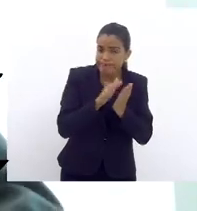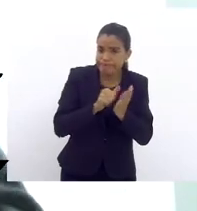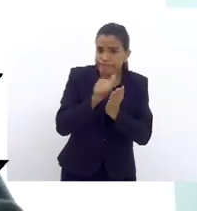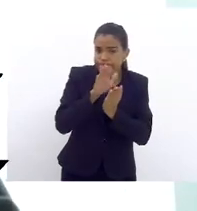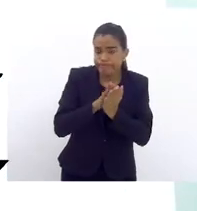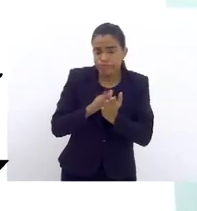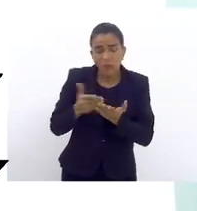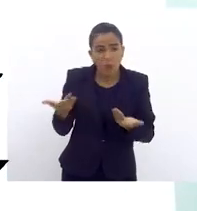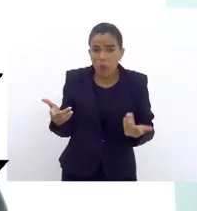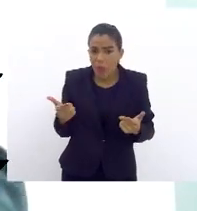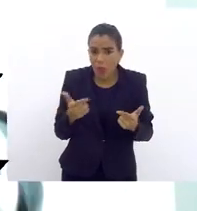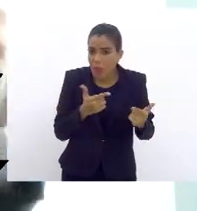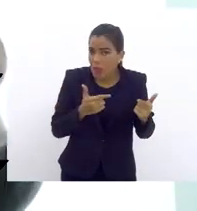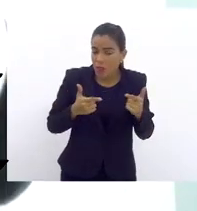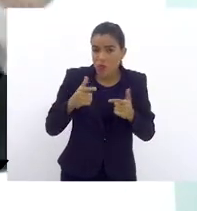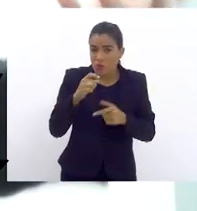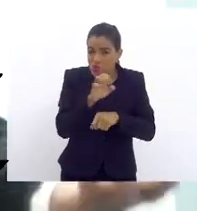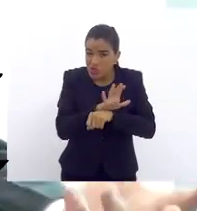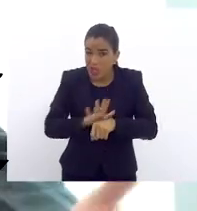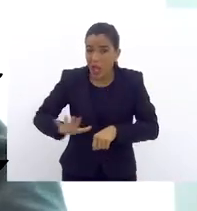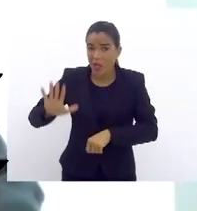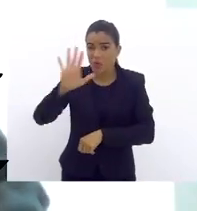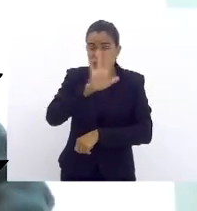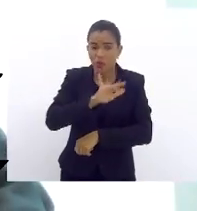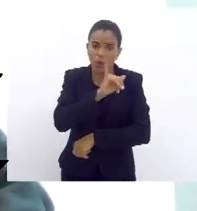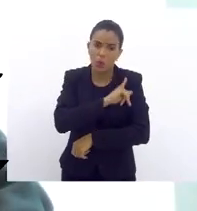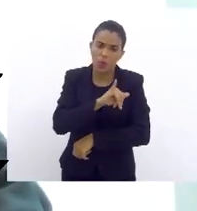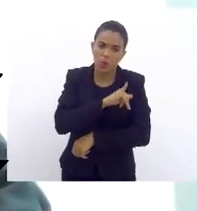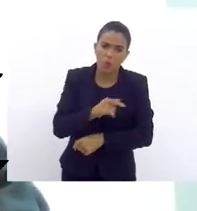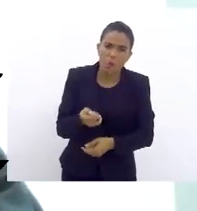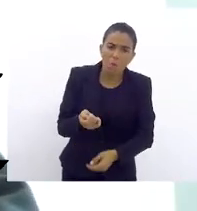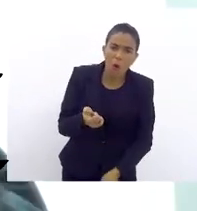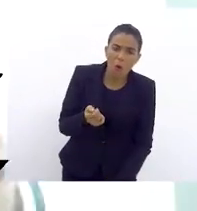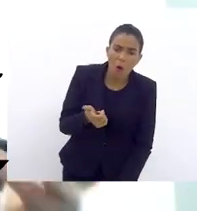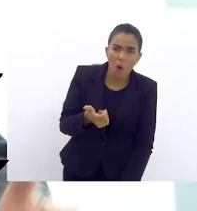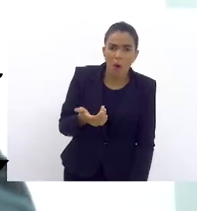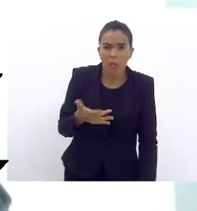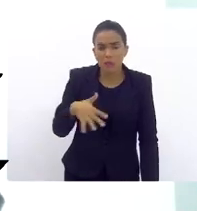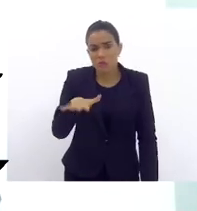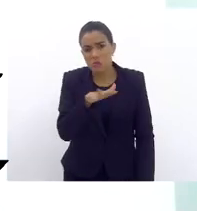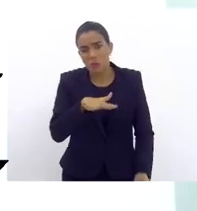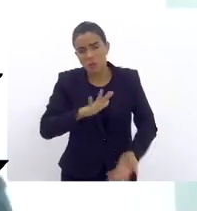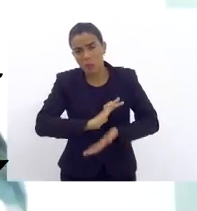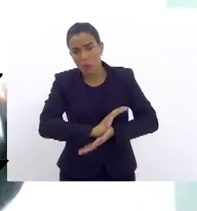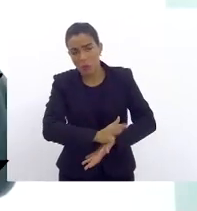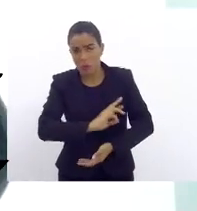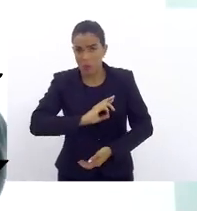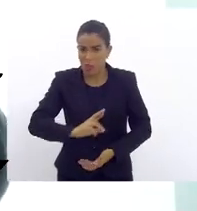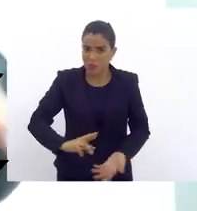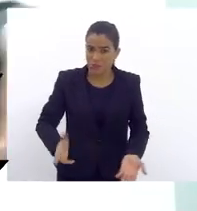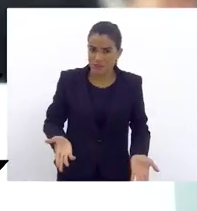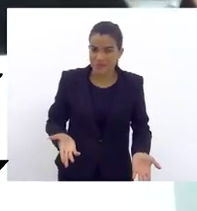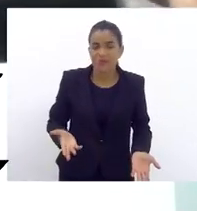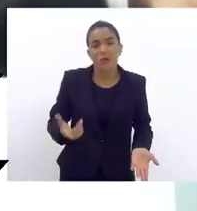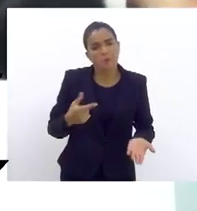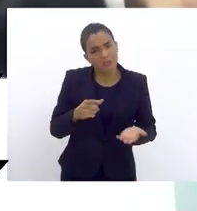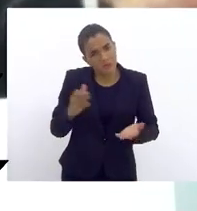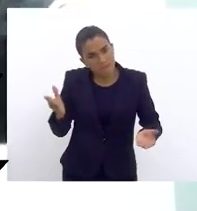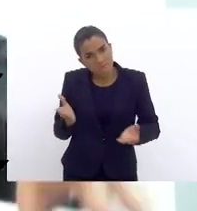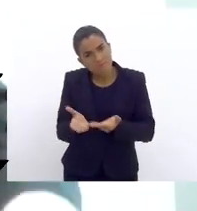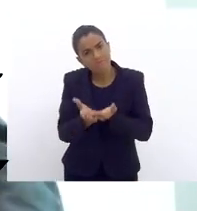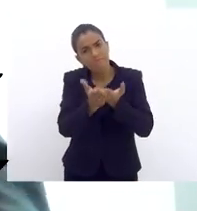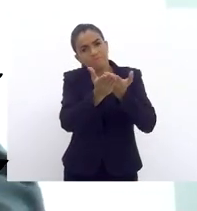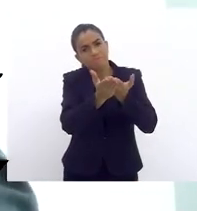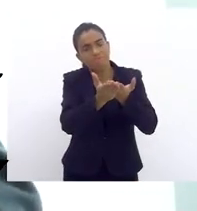no interior do Estado do Rio inteiro haja tão poucas casos de intolerância religiosa então a gente precisa levar também isso